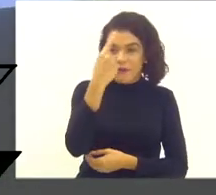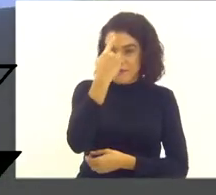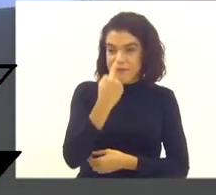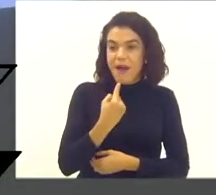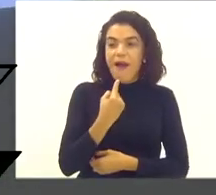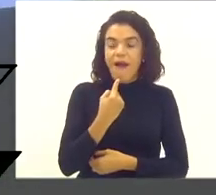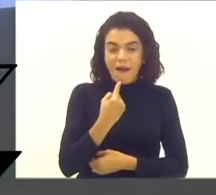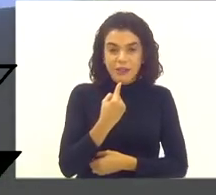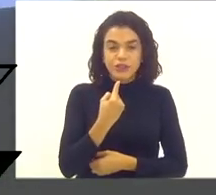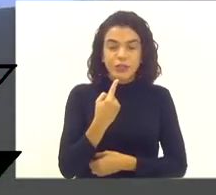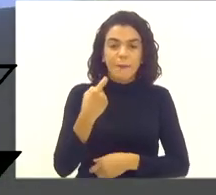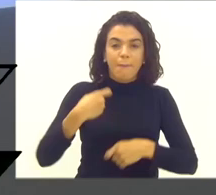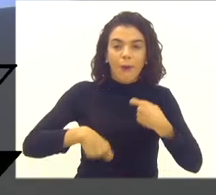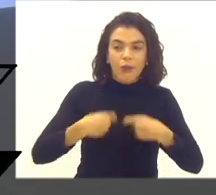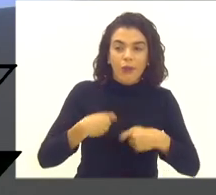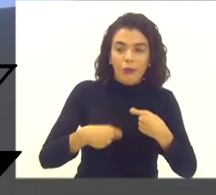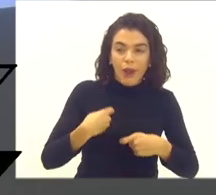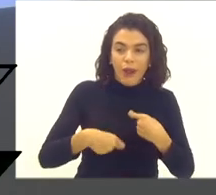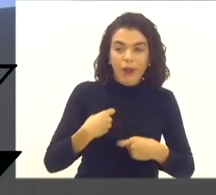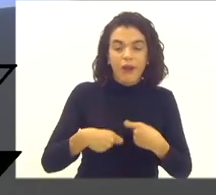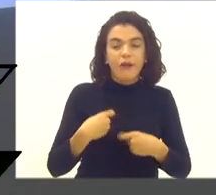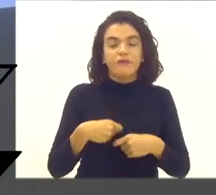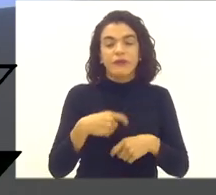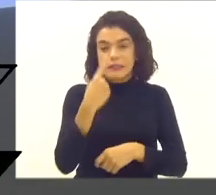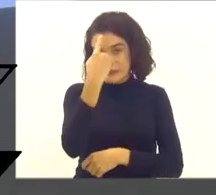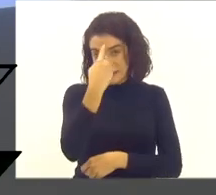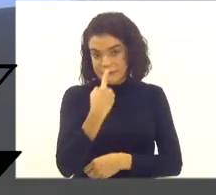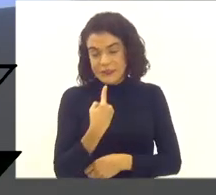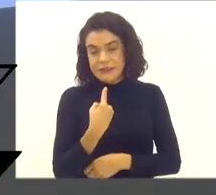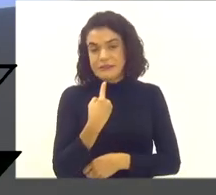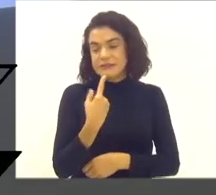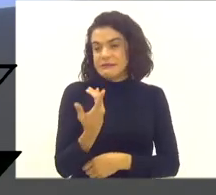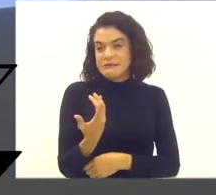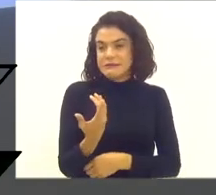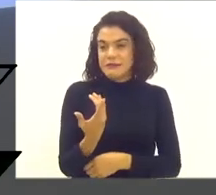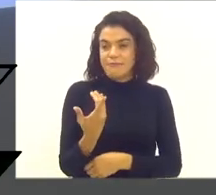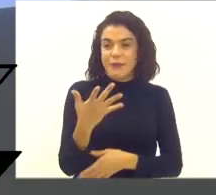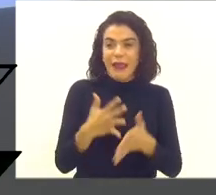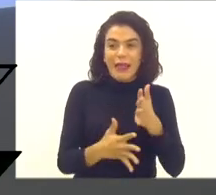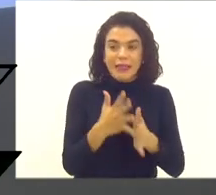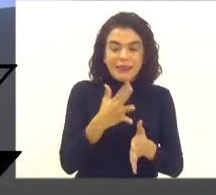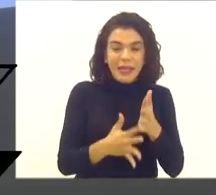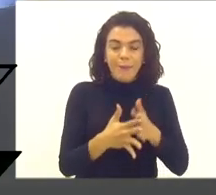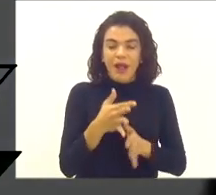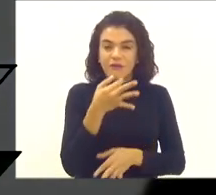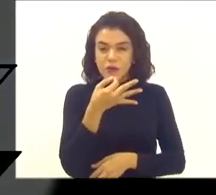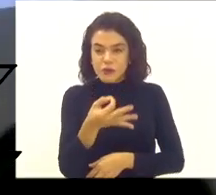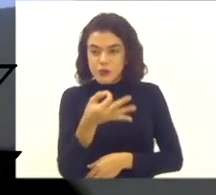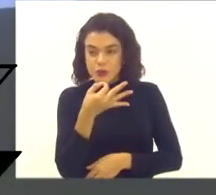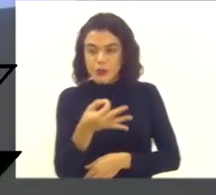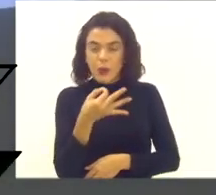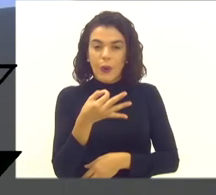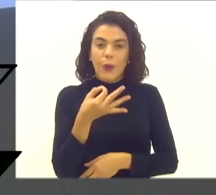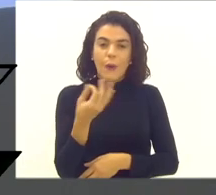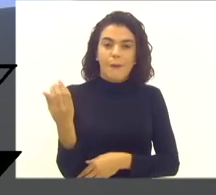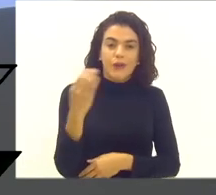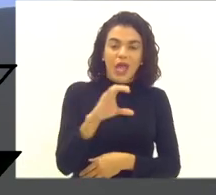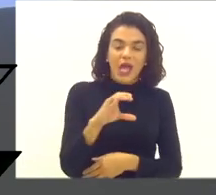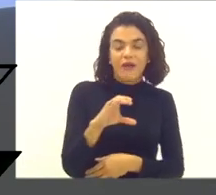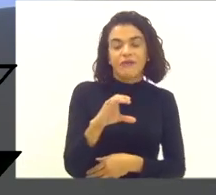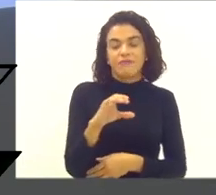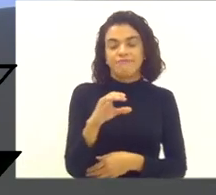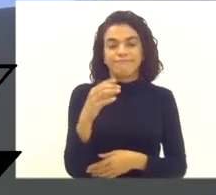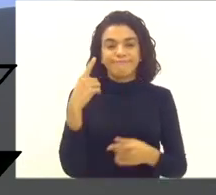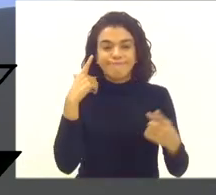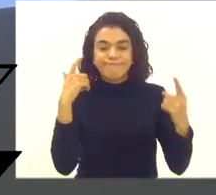imagens às vezes pornográficas imagens atrapalhavam um som começavam colocar alguma coisa ali